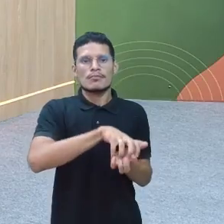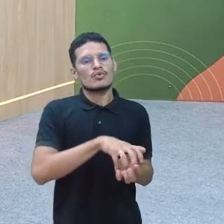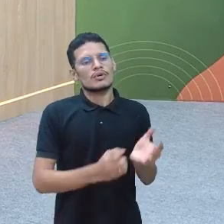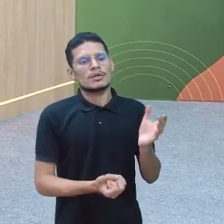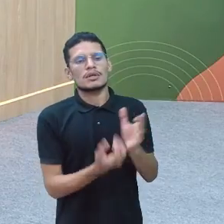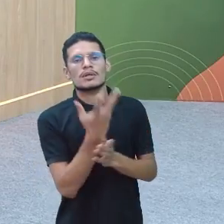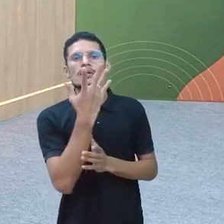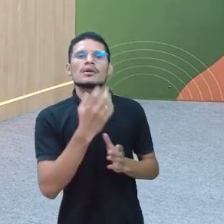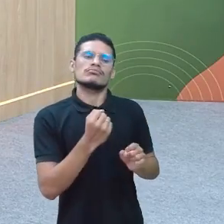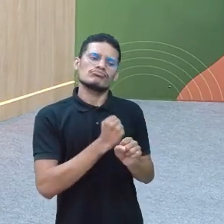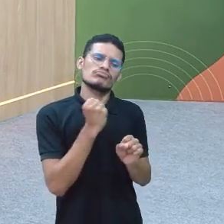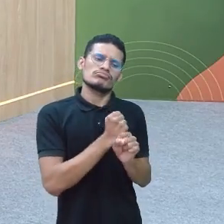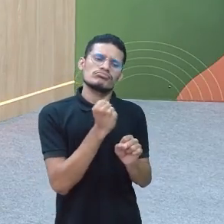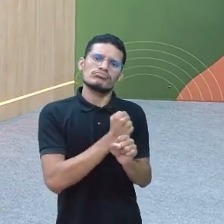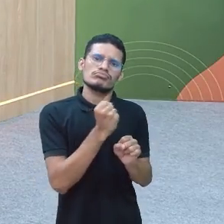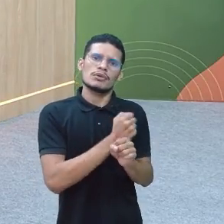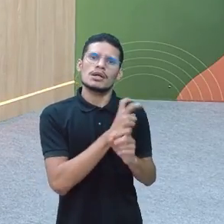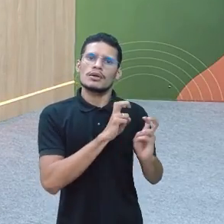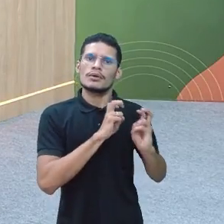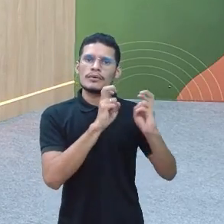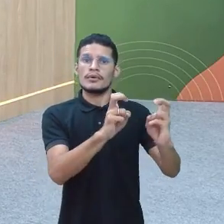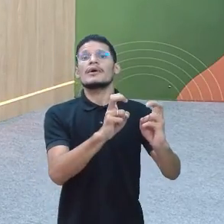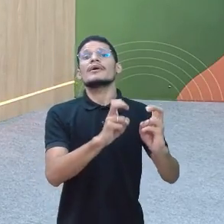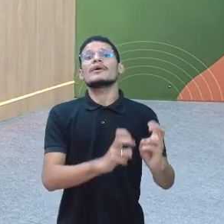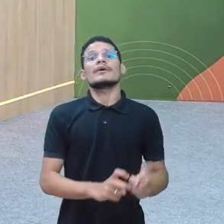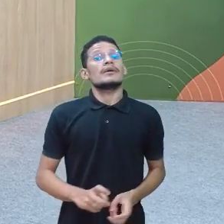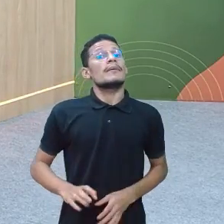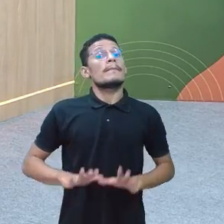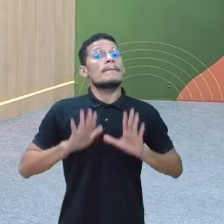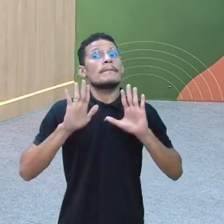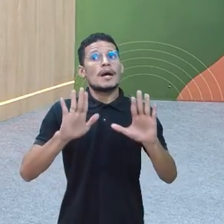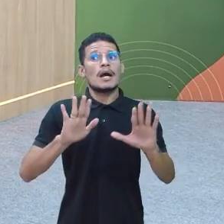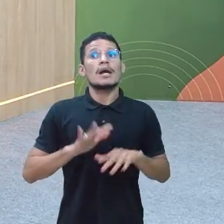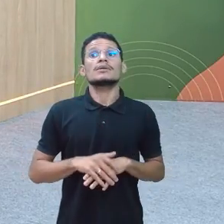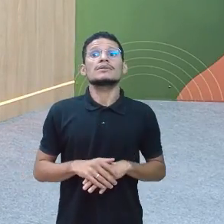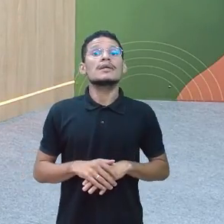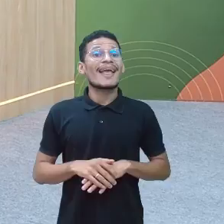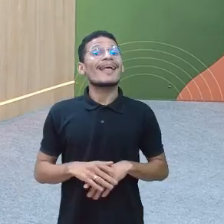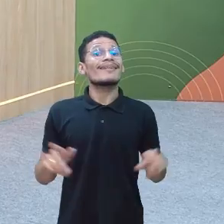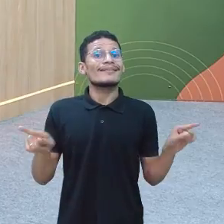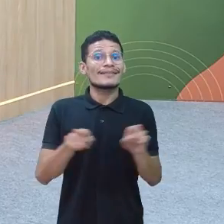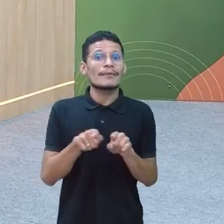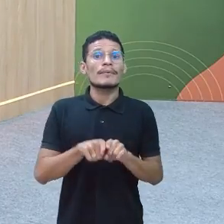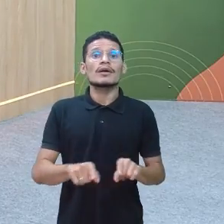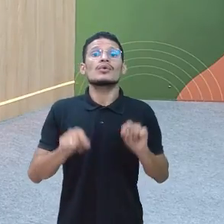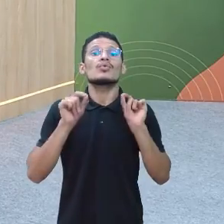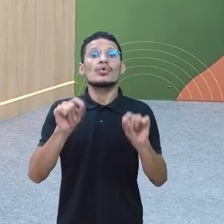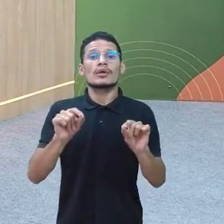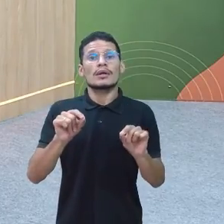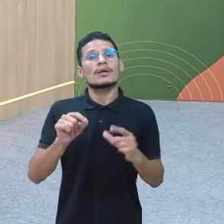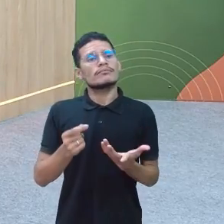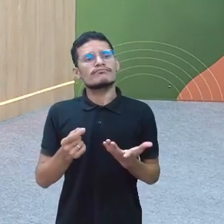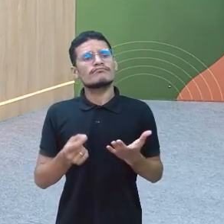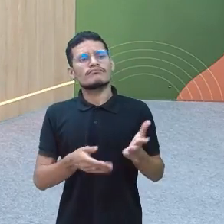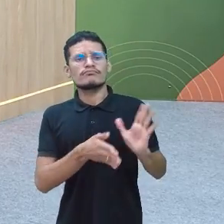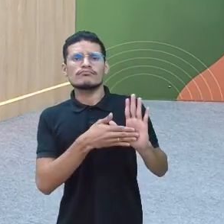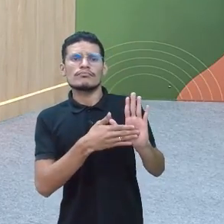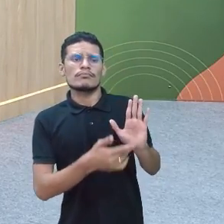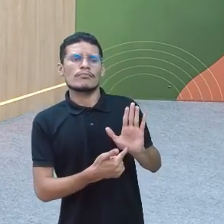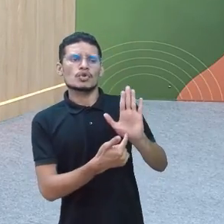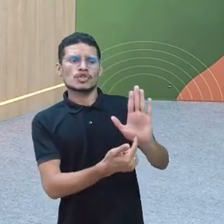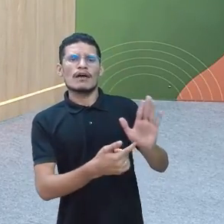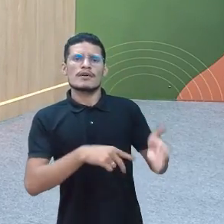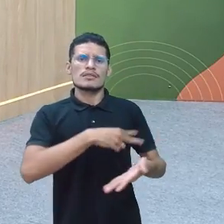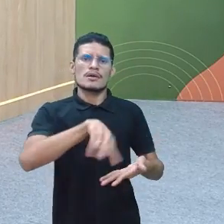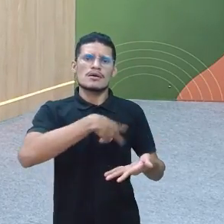para ajudar a construir uma ferrovia, sendo que eles também faziam e proporcionavam